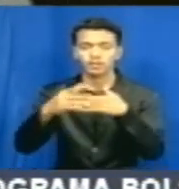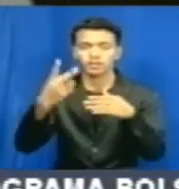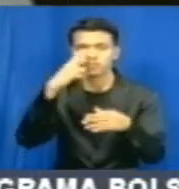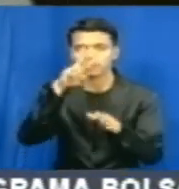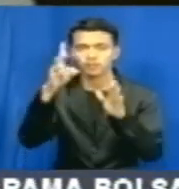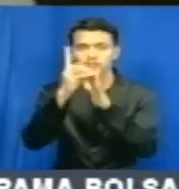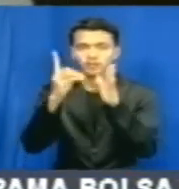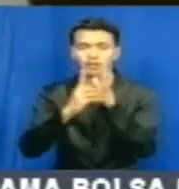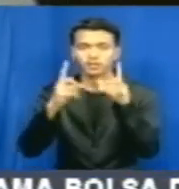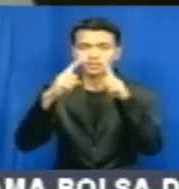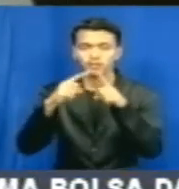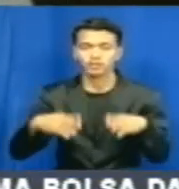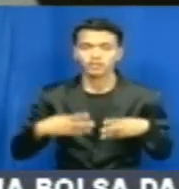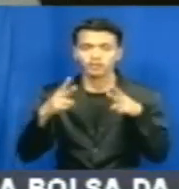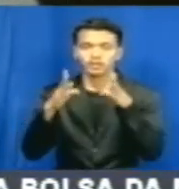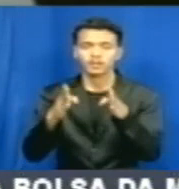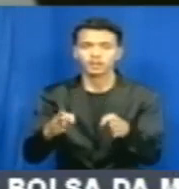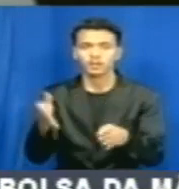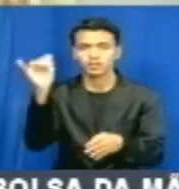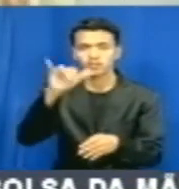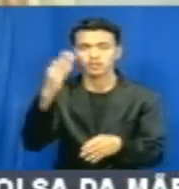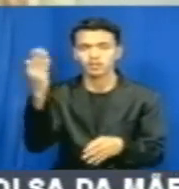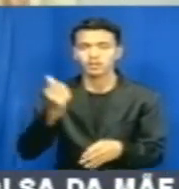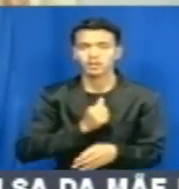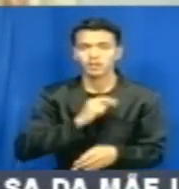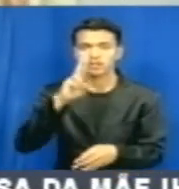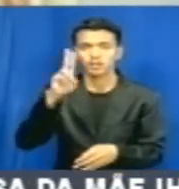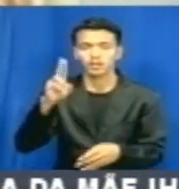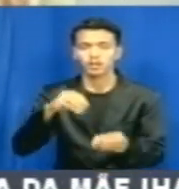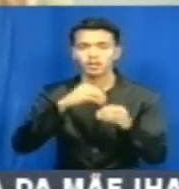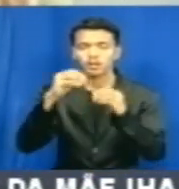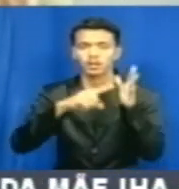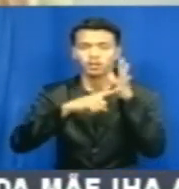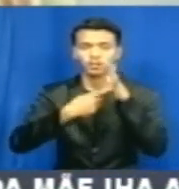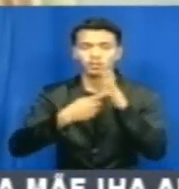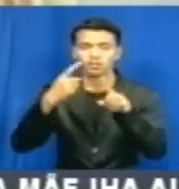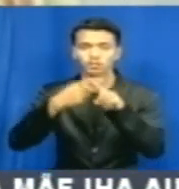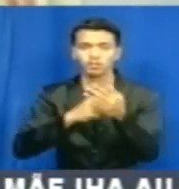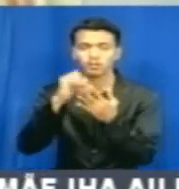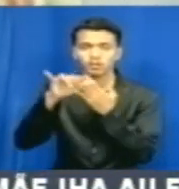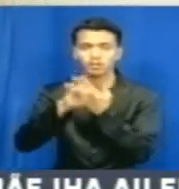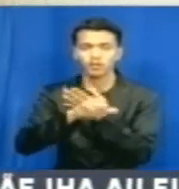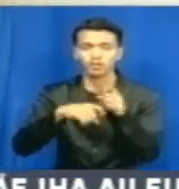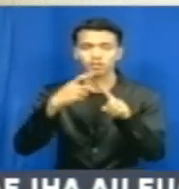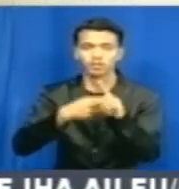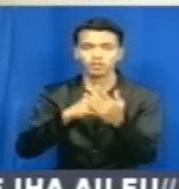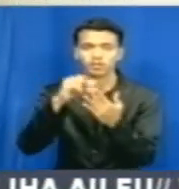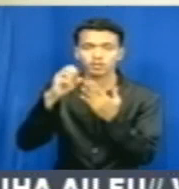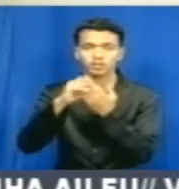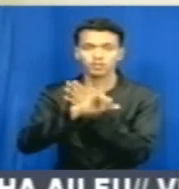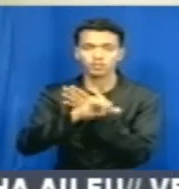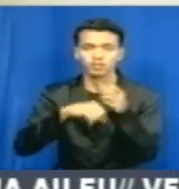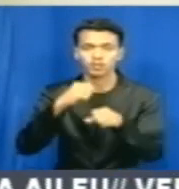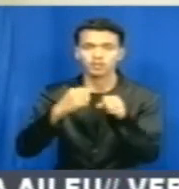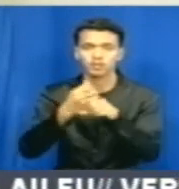verificação dados para veteranos no martir Sira Iha Eleu, a Ru Iha Fulan Maio ou Fulan Zuilho Tinangne, no